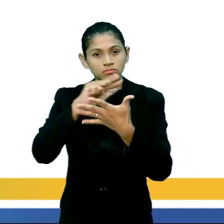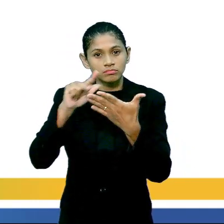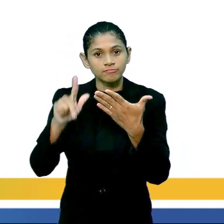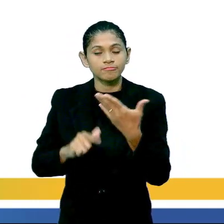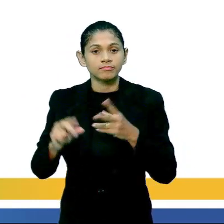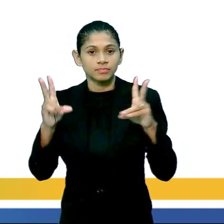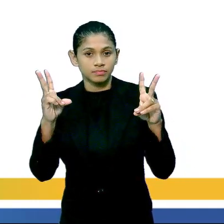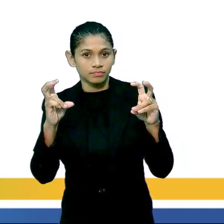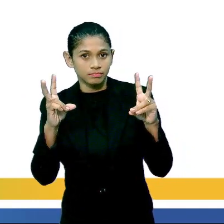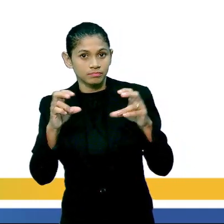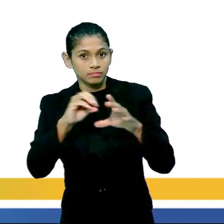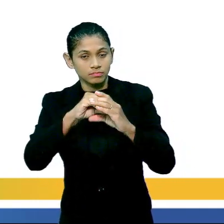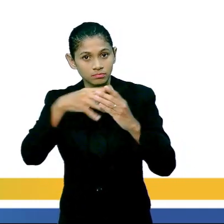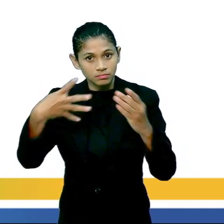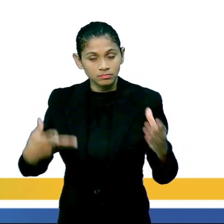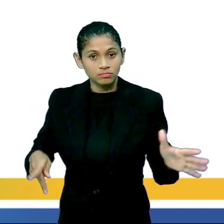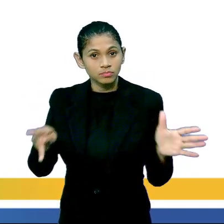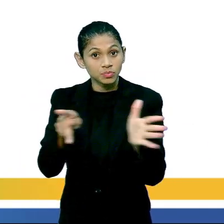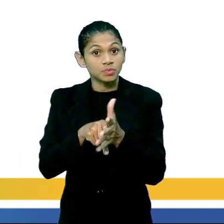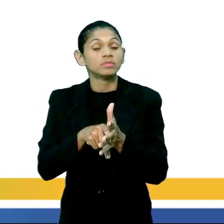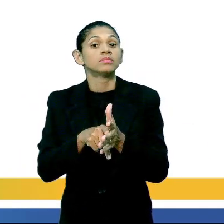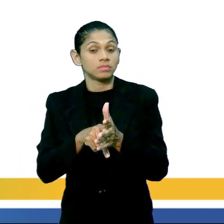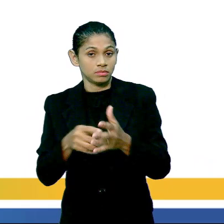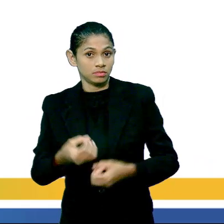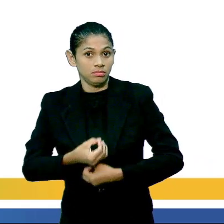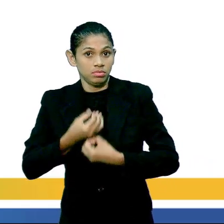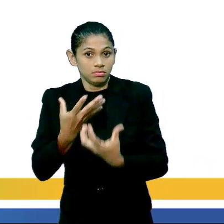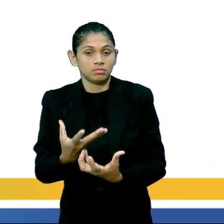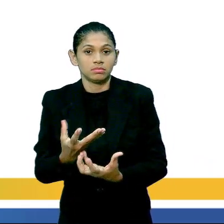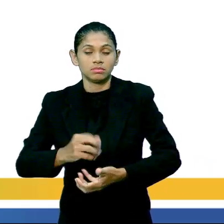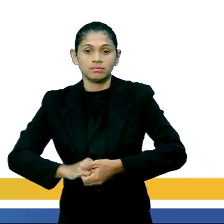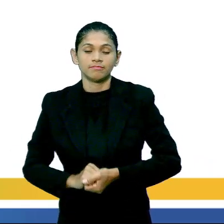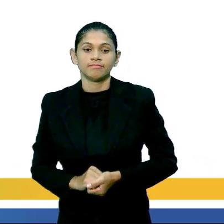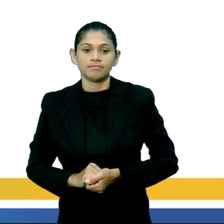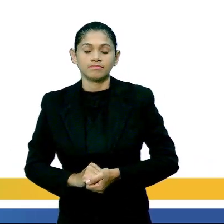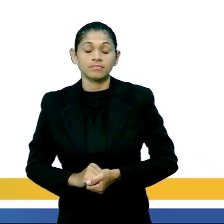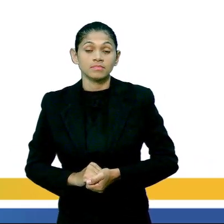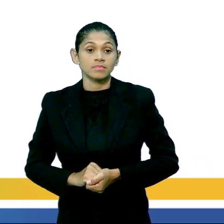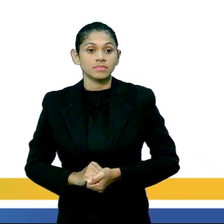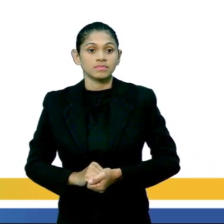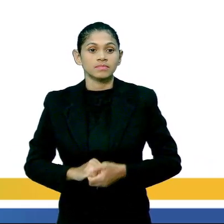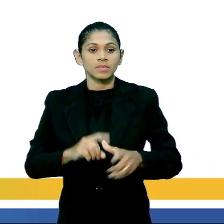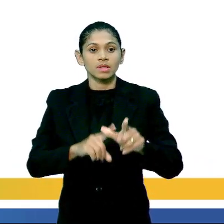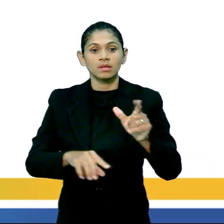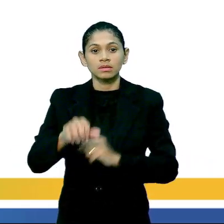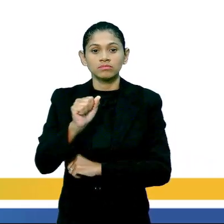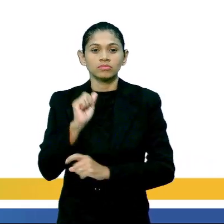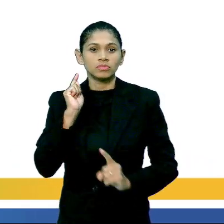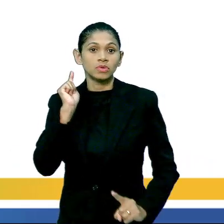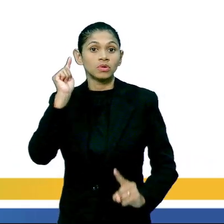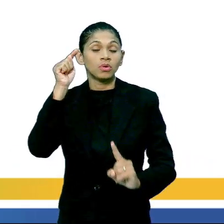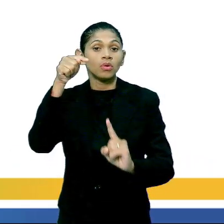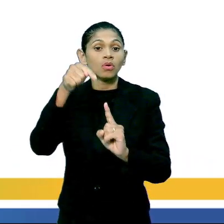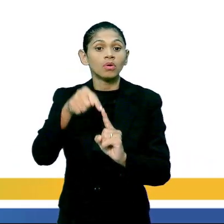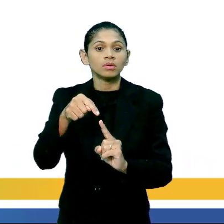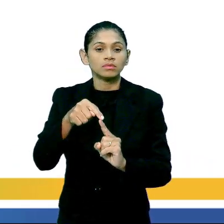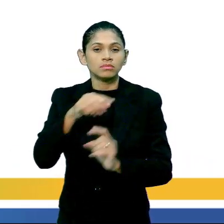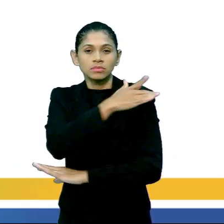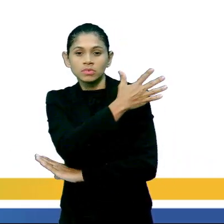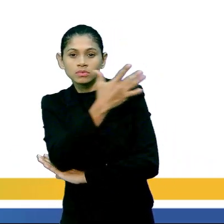e aspectos mais característicos de sua poesia. São eles: identificação com a